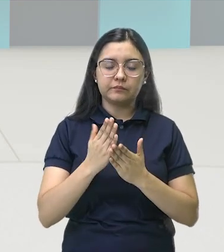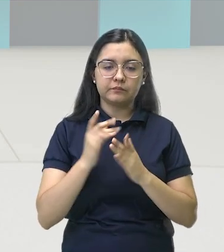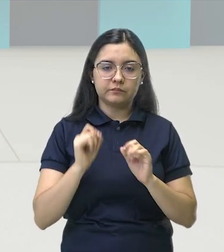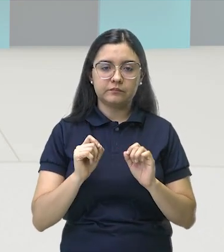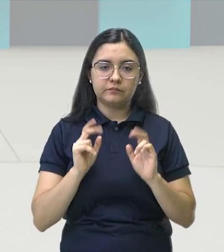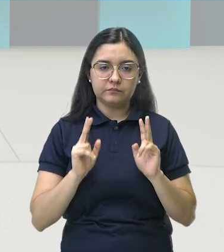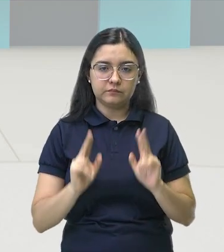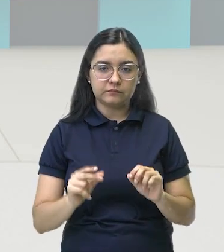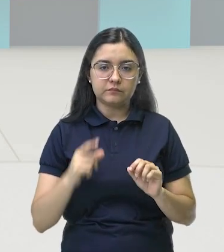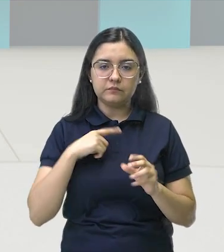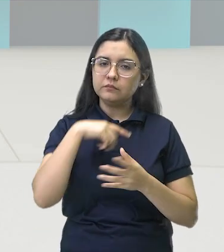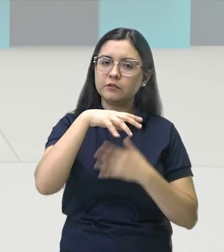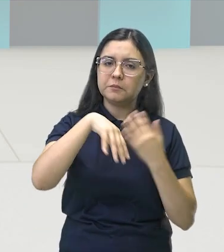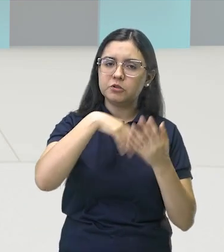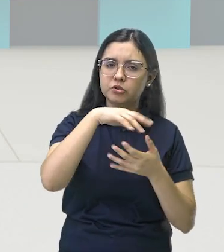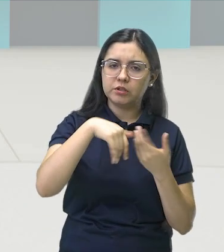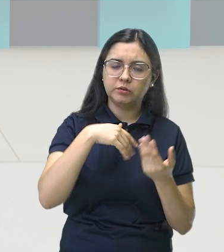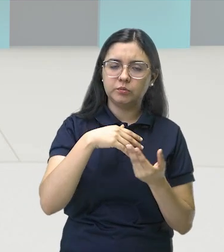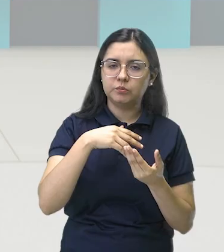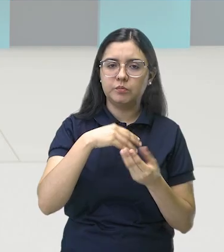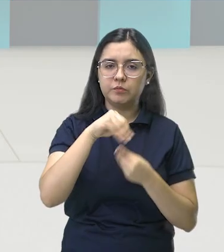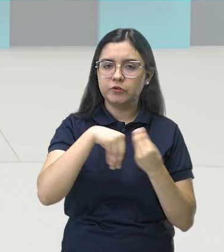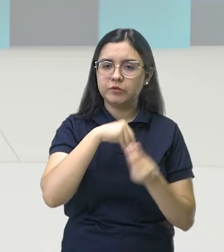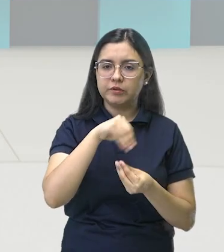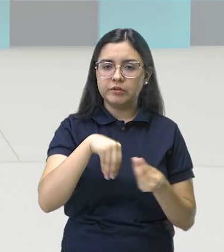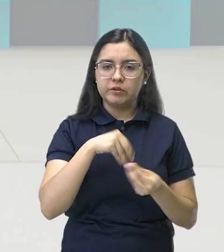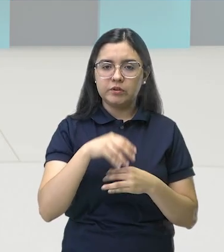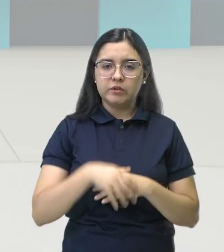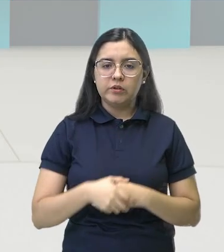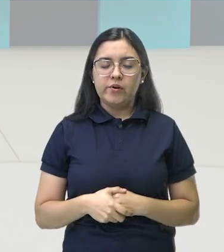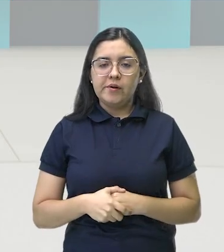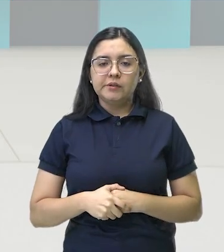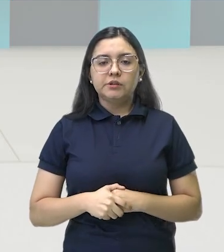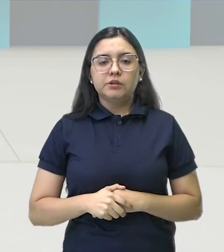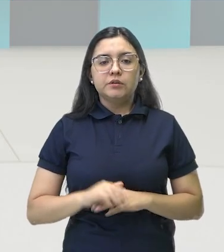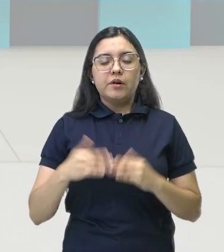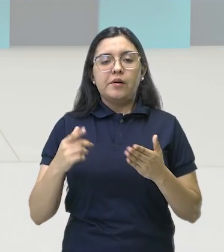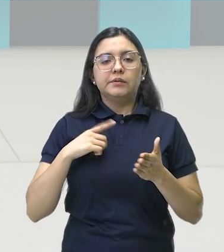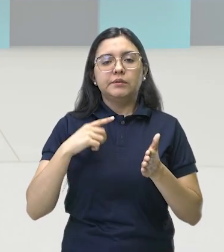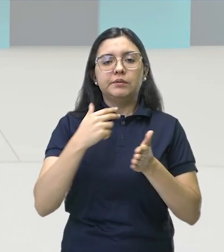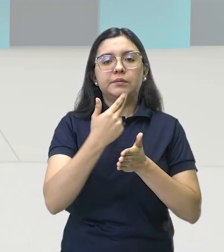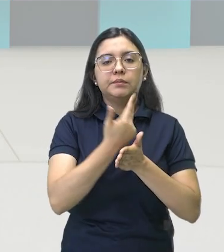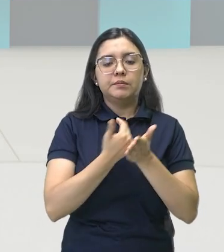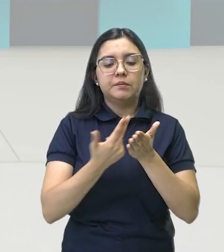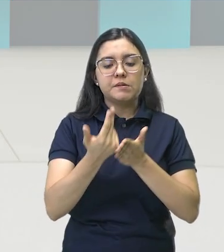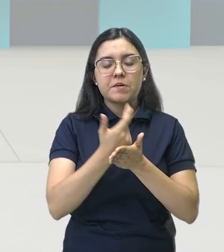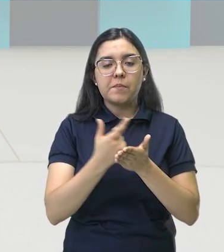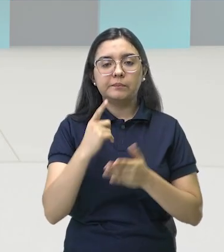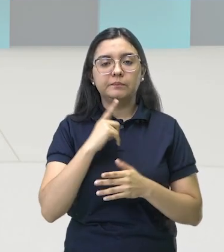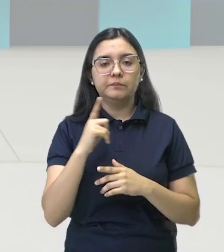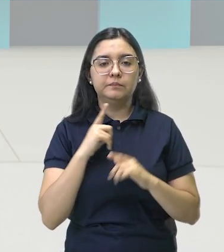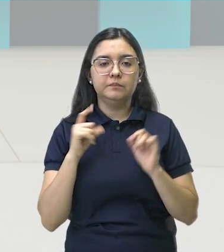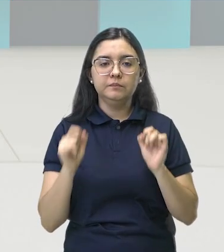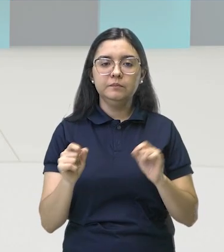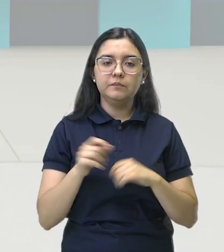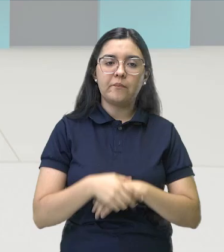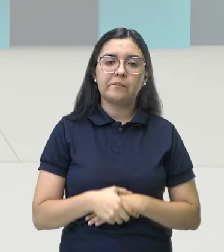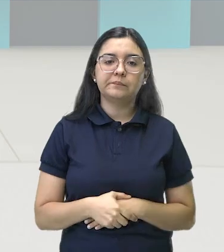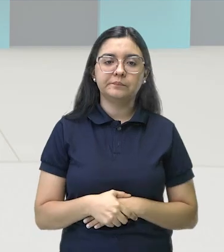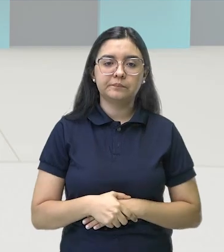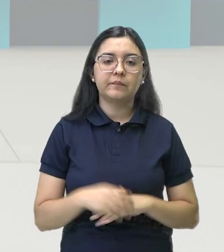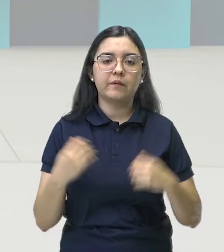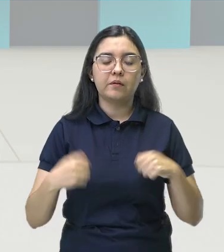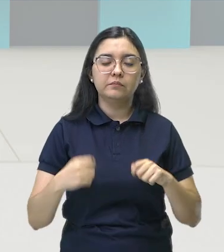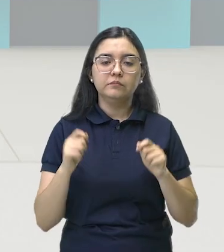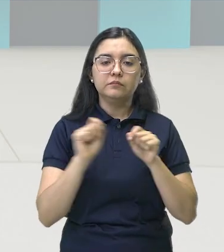uma sopa de letras, está tudo misturado. Daquele rabisco, eu tenho agora que fazer isso,